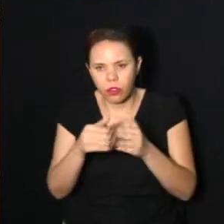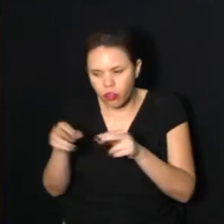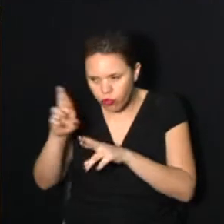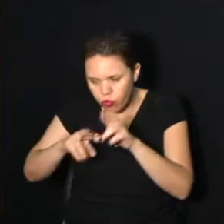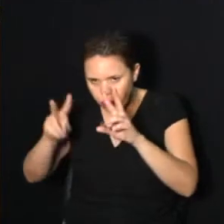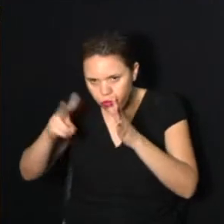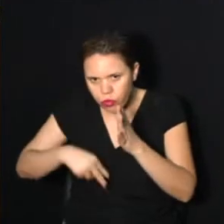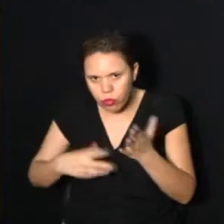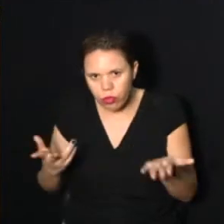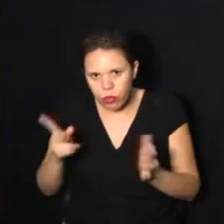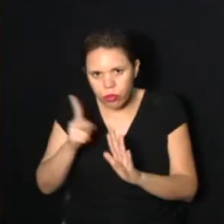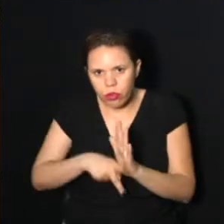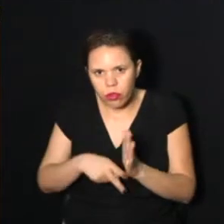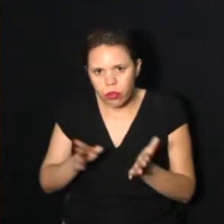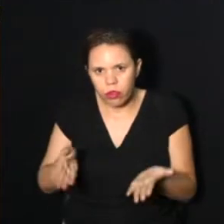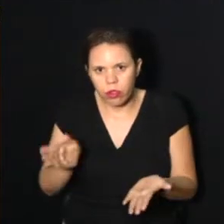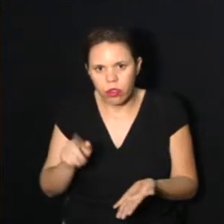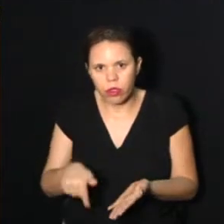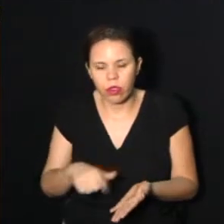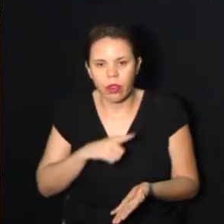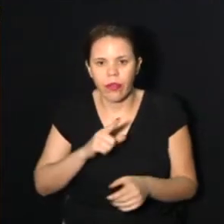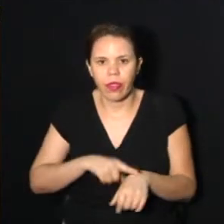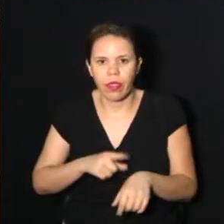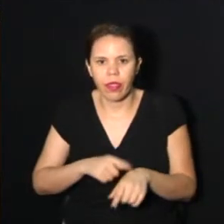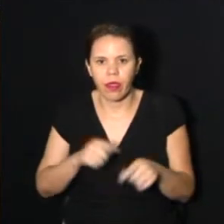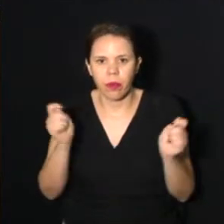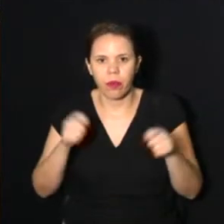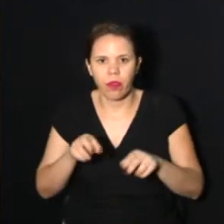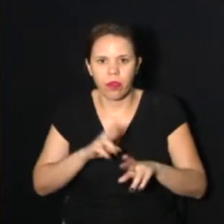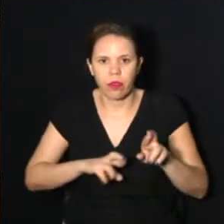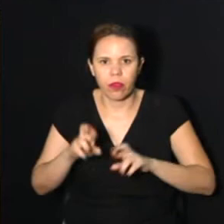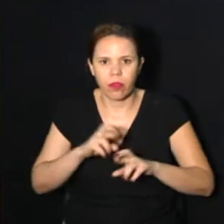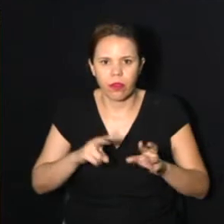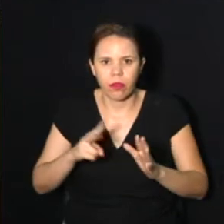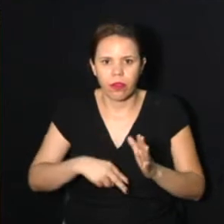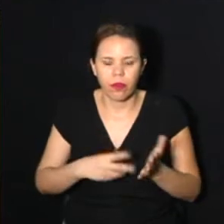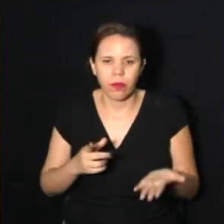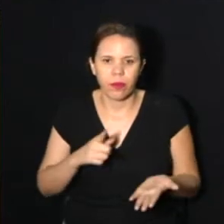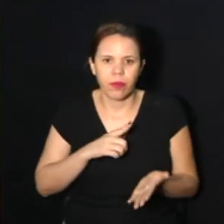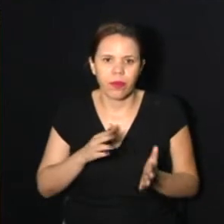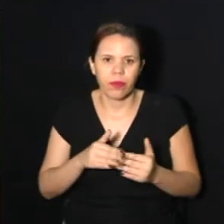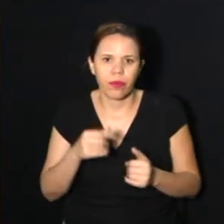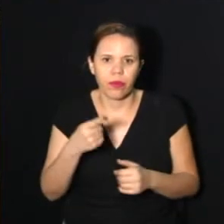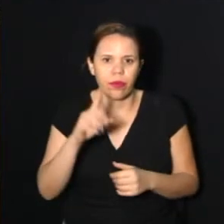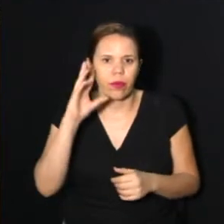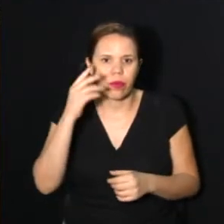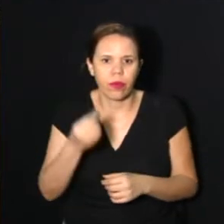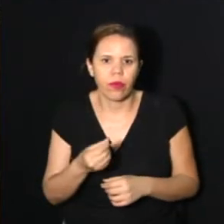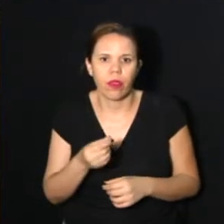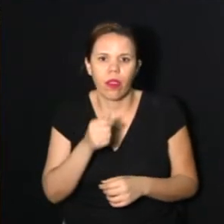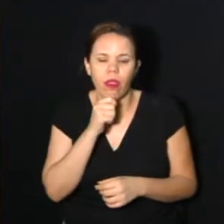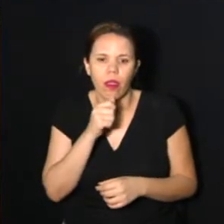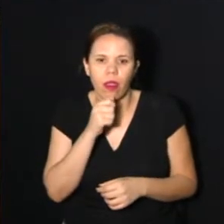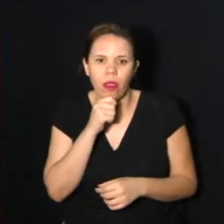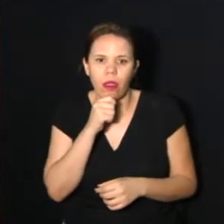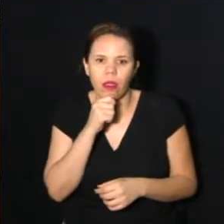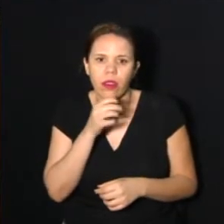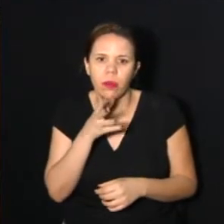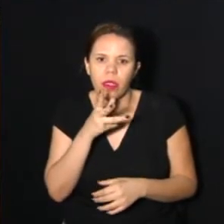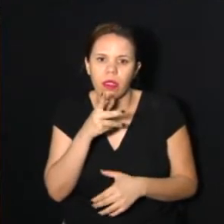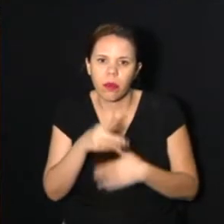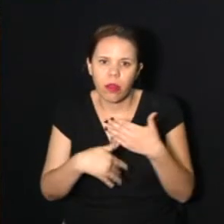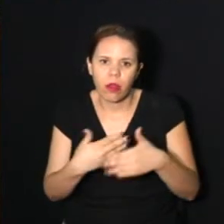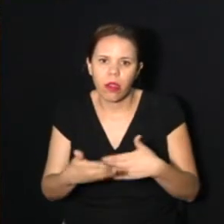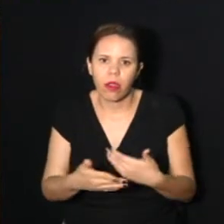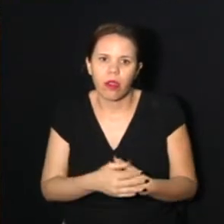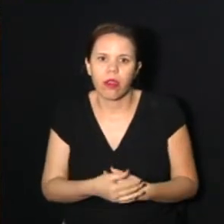indeferi tá bom, porque o projeto estava aqui já. É. O senhor teve tempo suficiente de manuseá-lo. Ah, por isso? O seu pedido eu entendo como procrastinatório. Ah, entendi. Está certo,